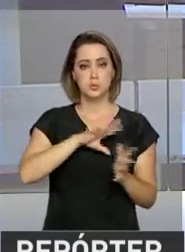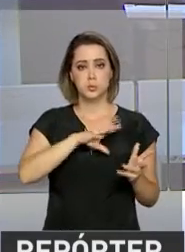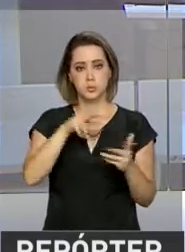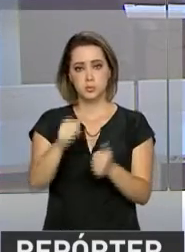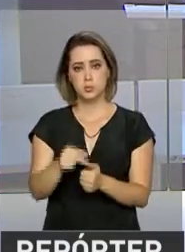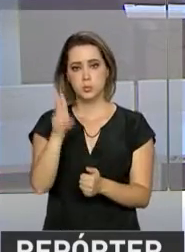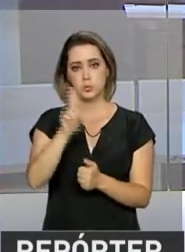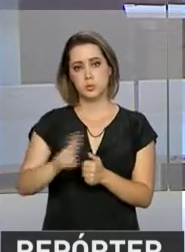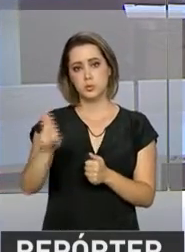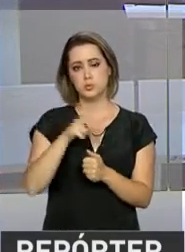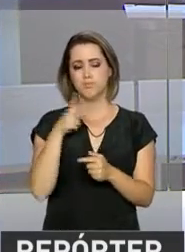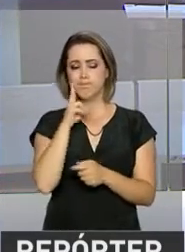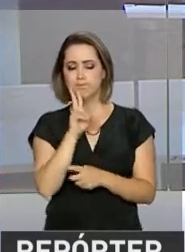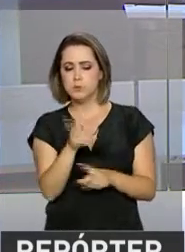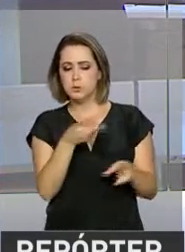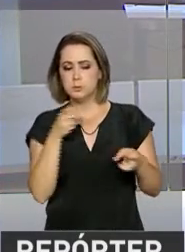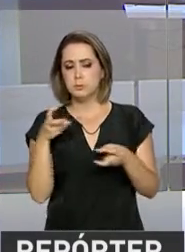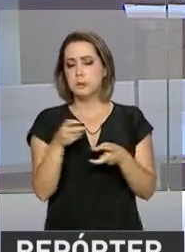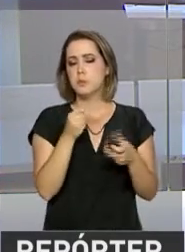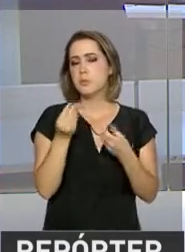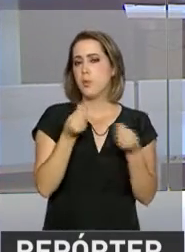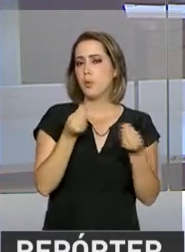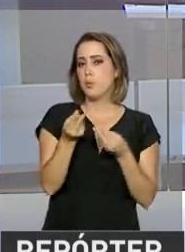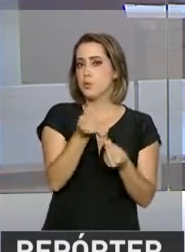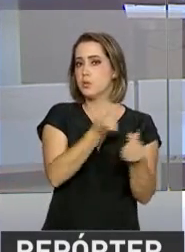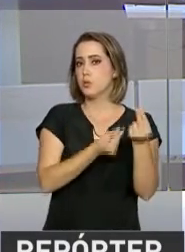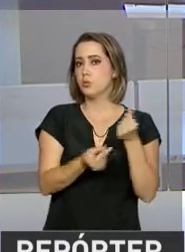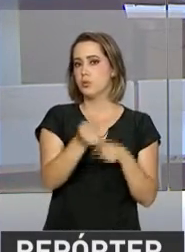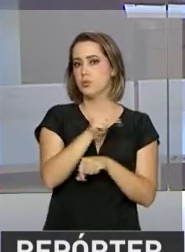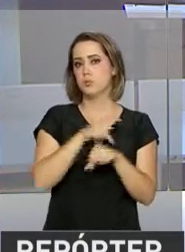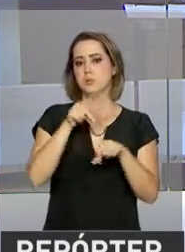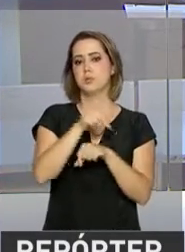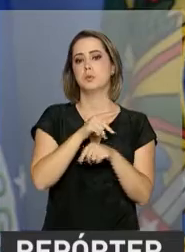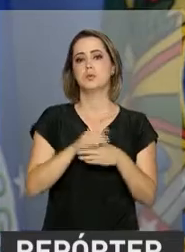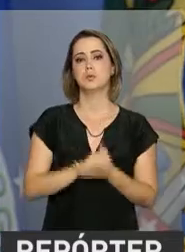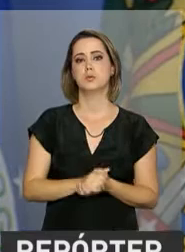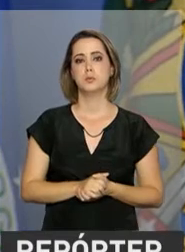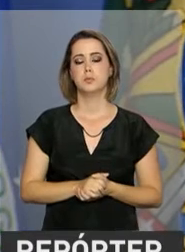estrangeiros como avaliação da situação financeira dos países.